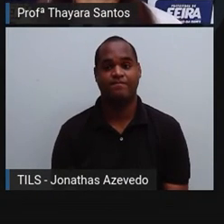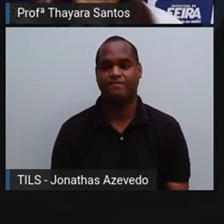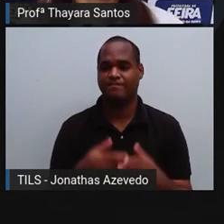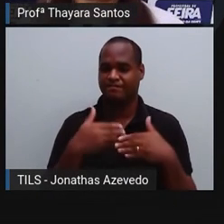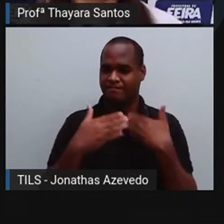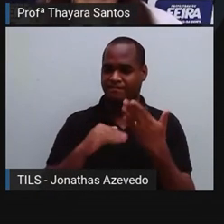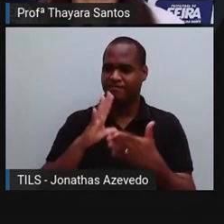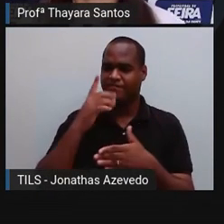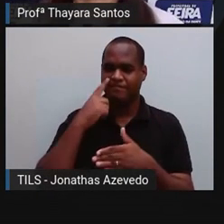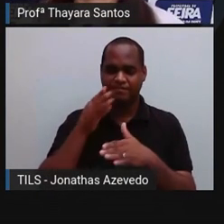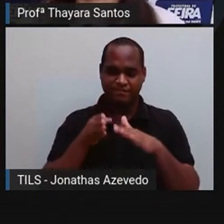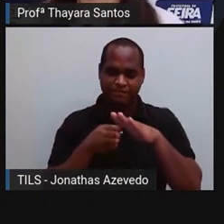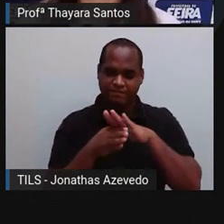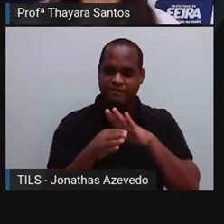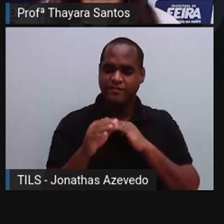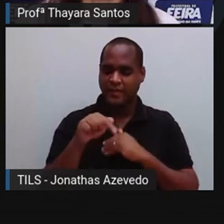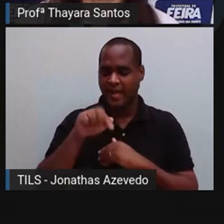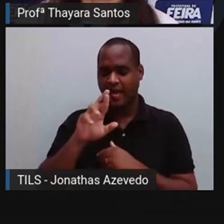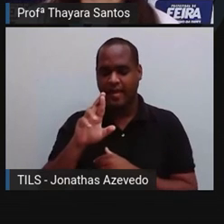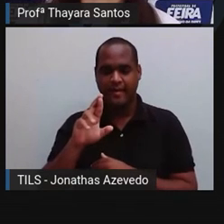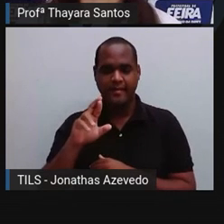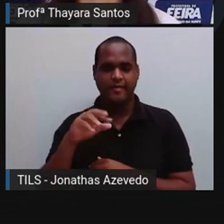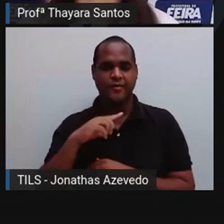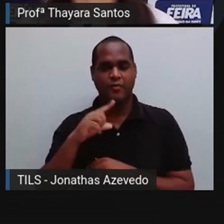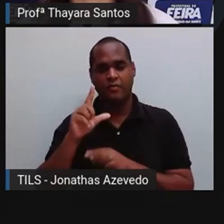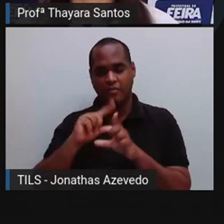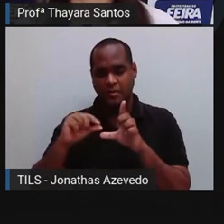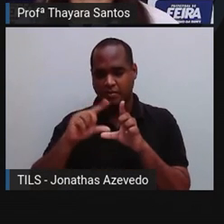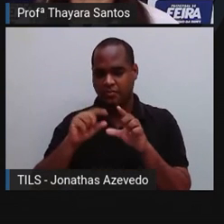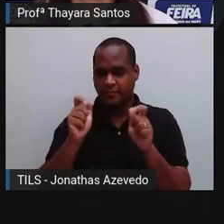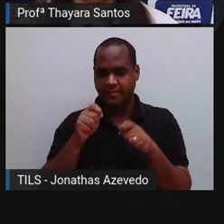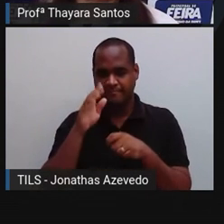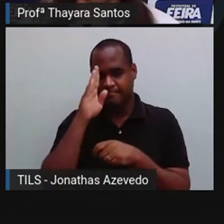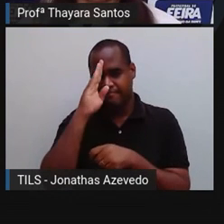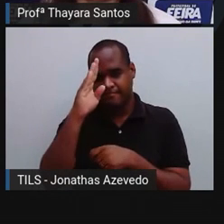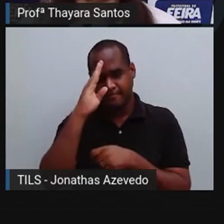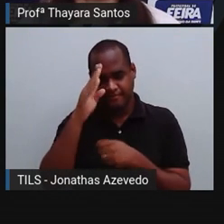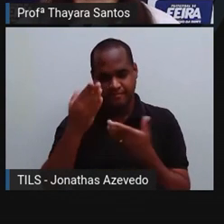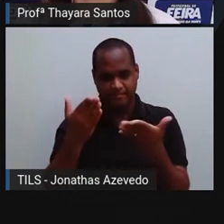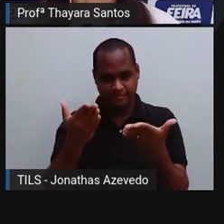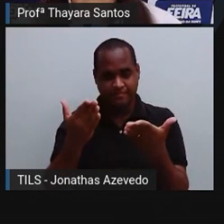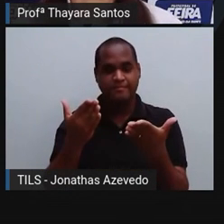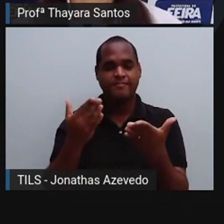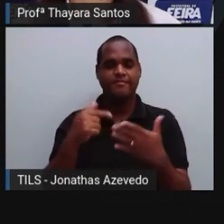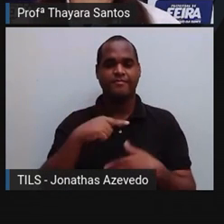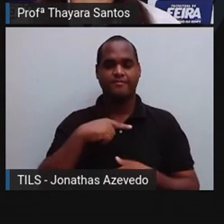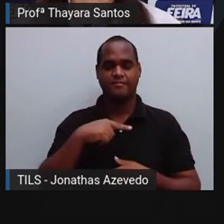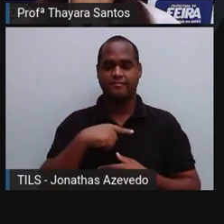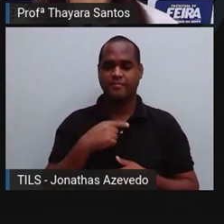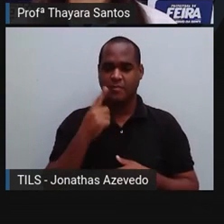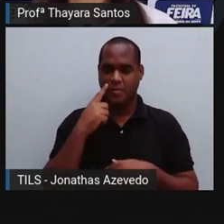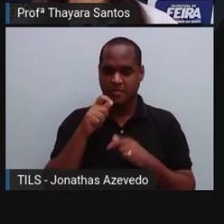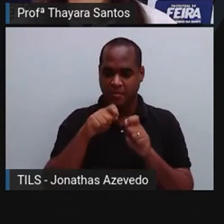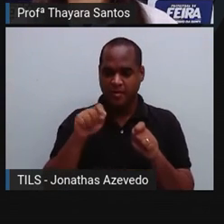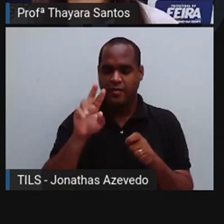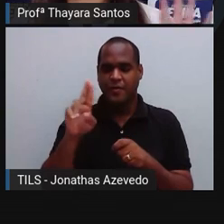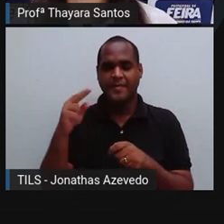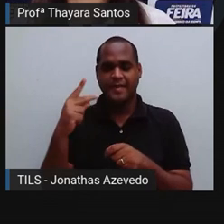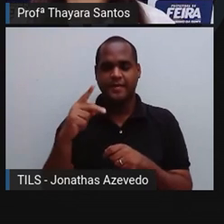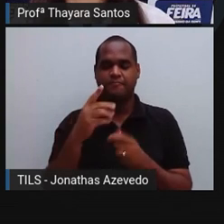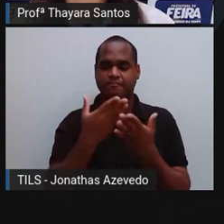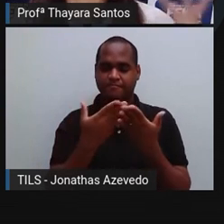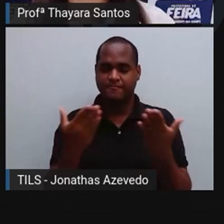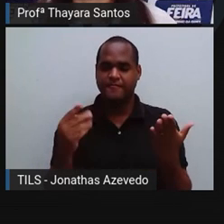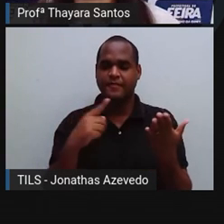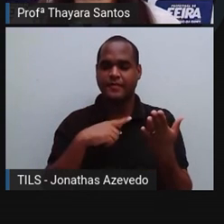vocês acessarem o QR Code ou então o link, vocês vão ser direcionados para essa página daqui. É só escrever o nome de vocês, porque ele